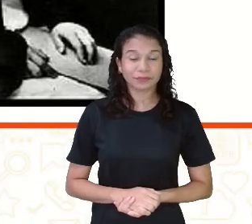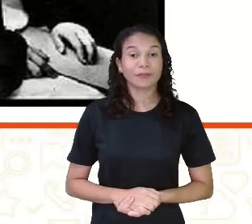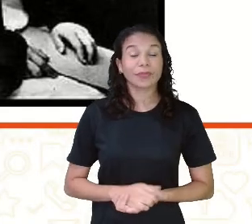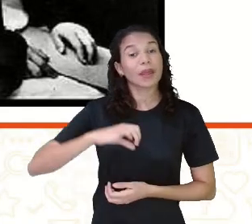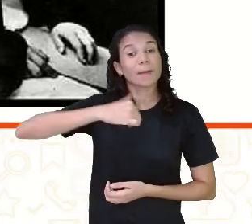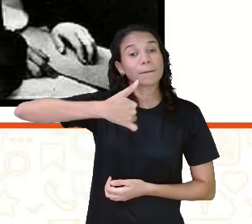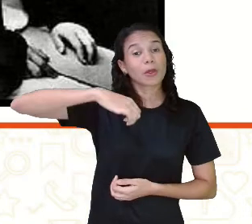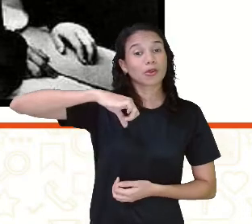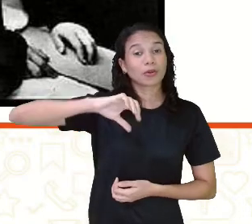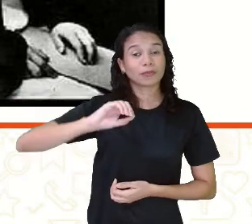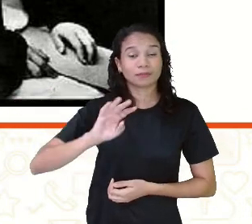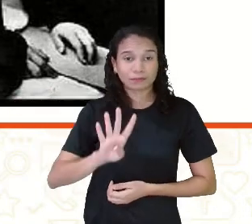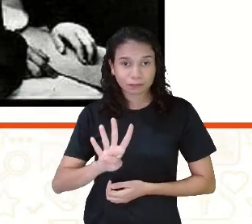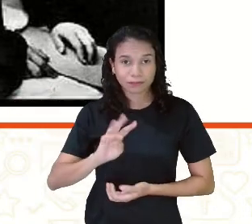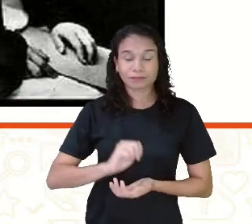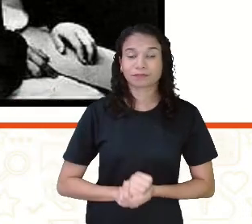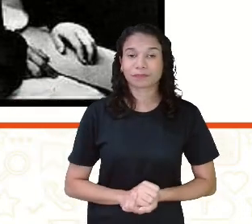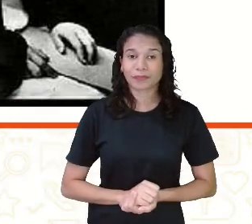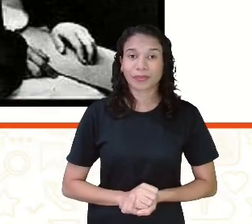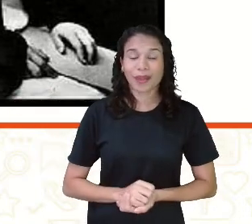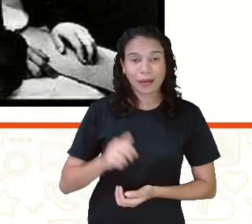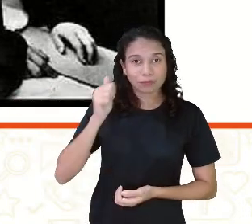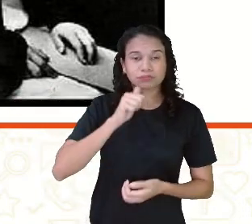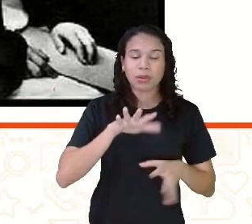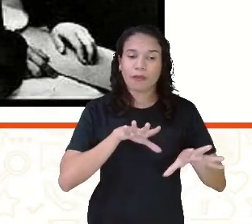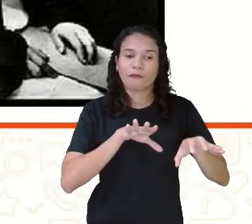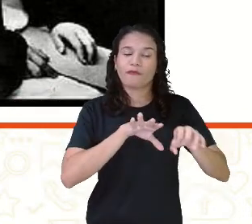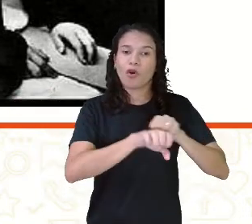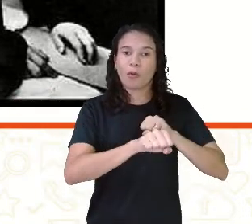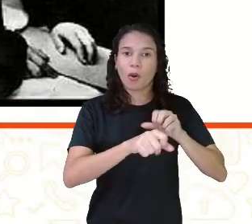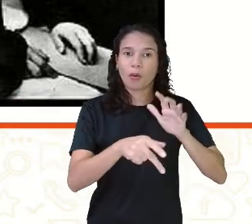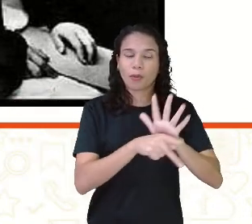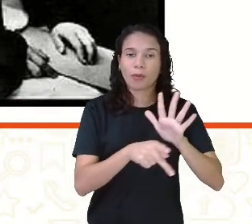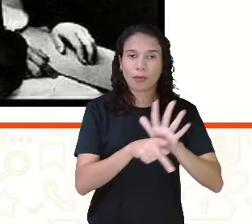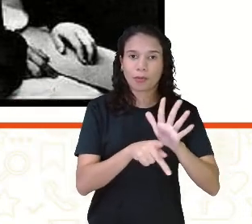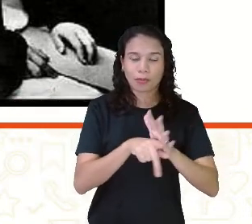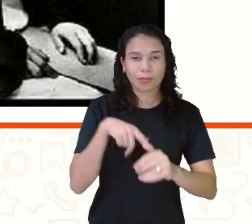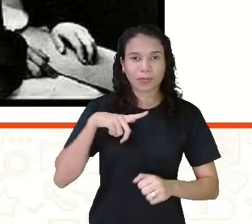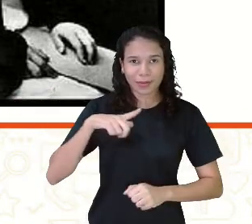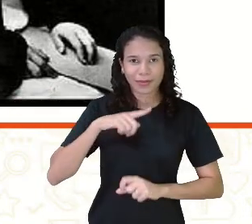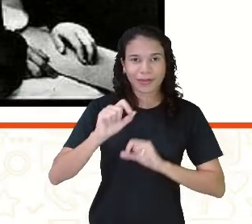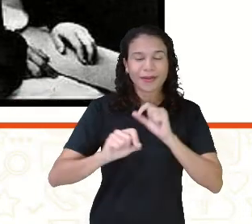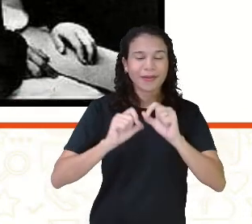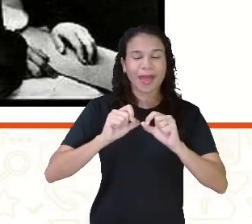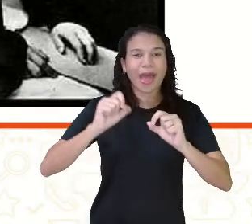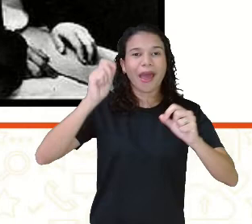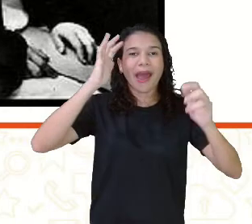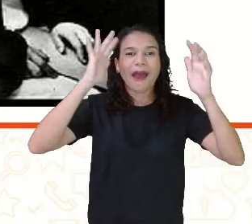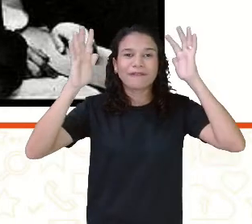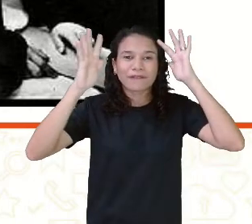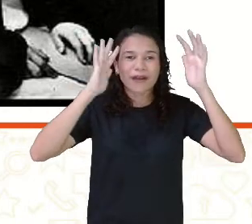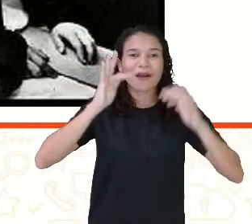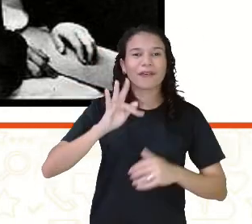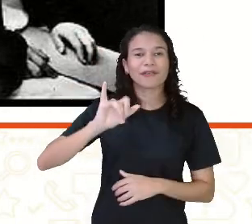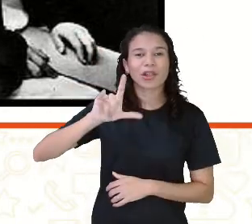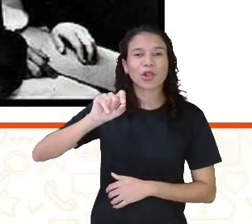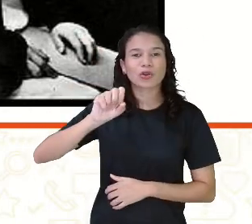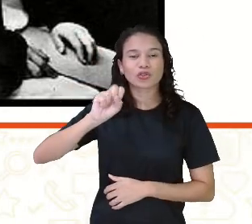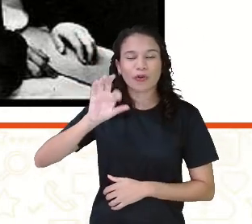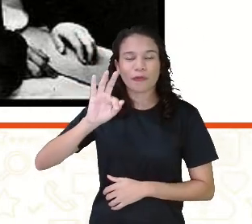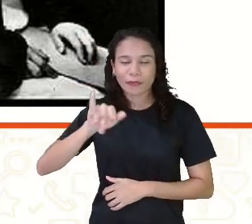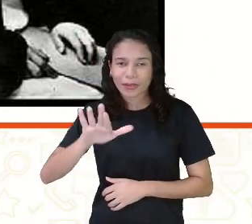Em 1904, ela graduou-se em bacharel em filosofia, né, pelo Radcliffe